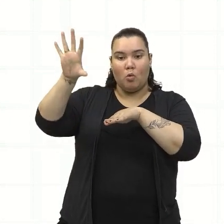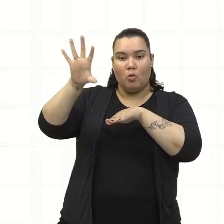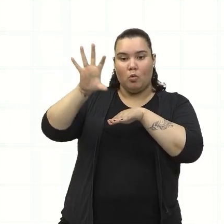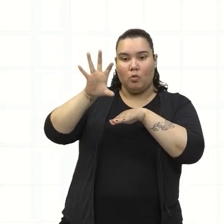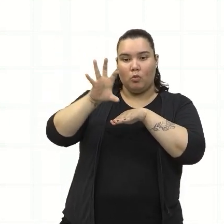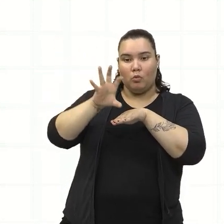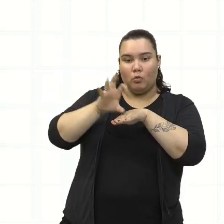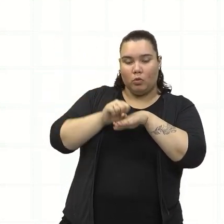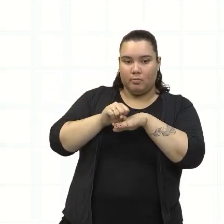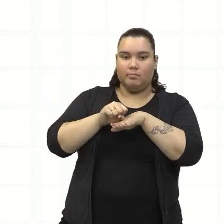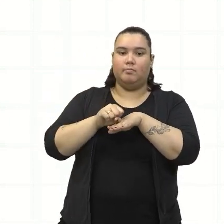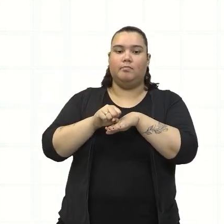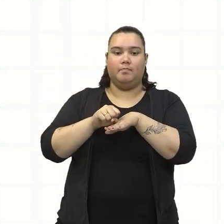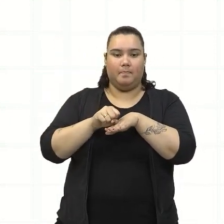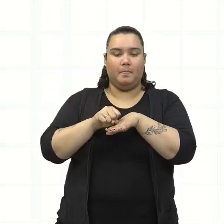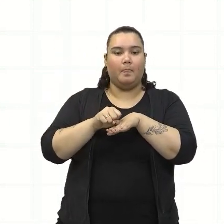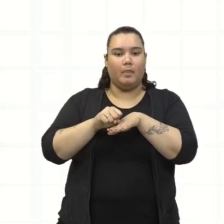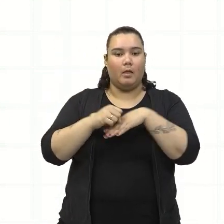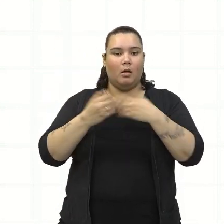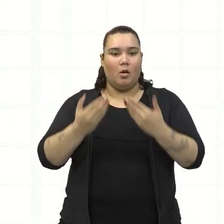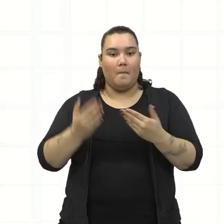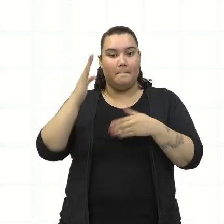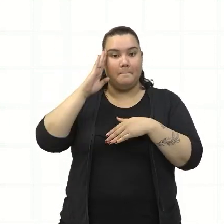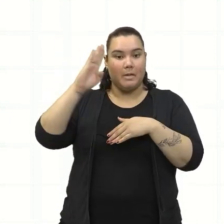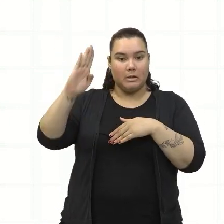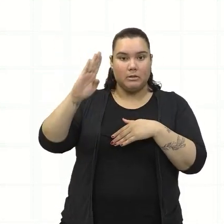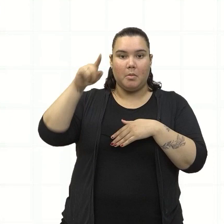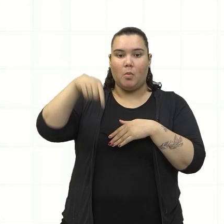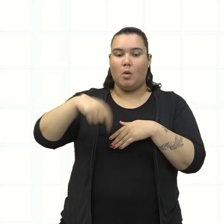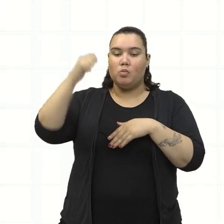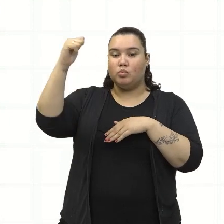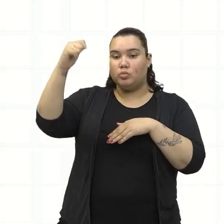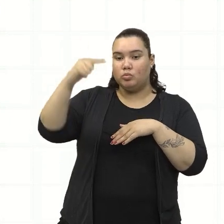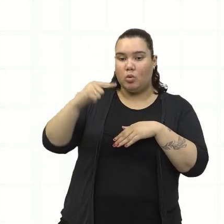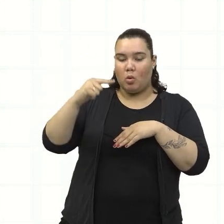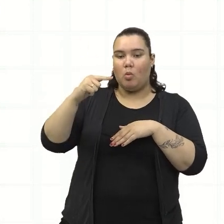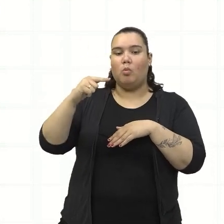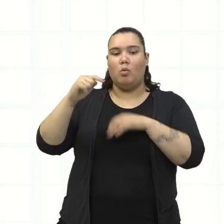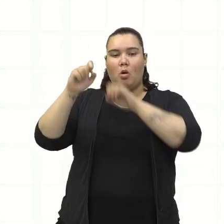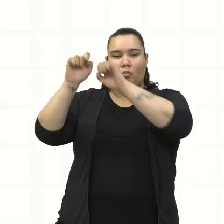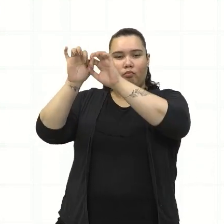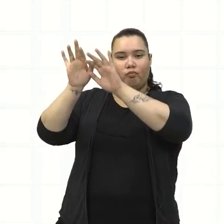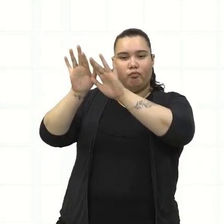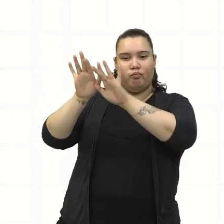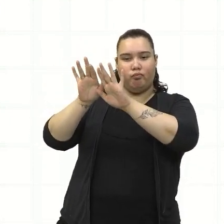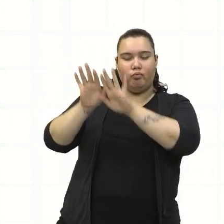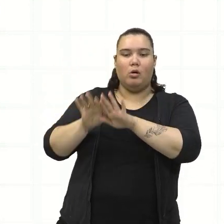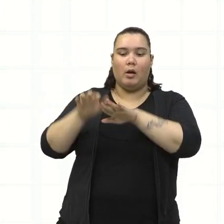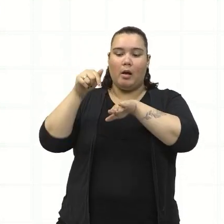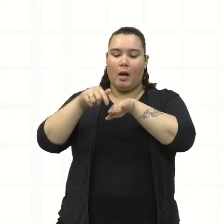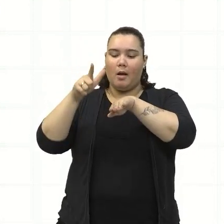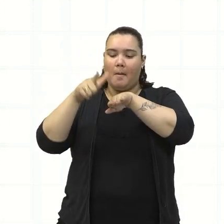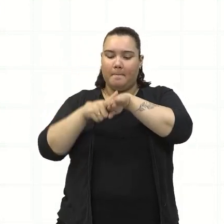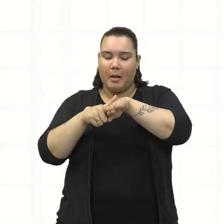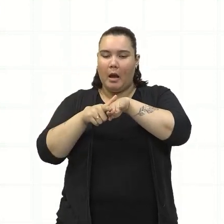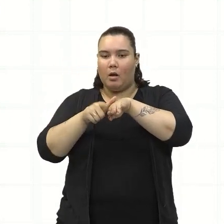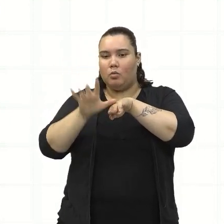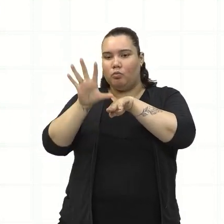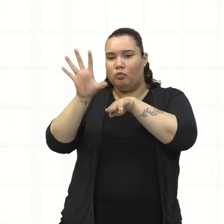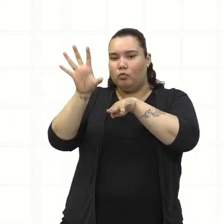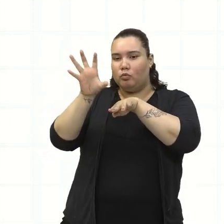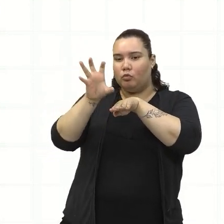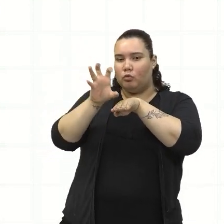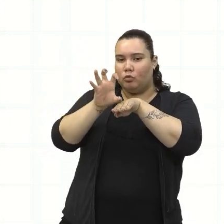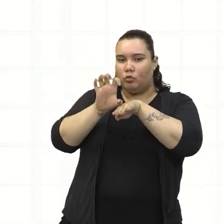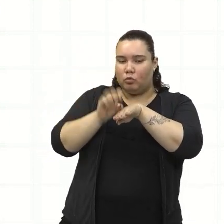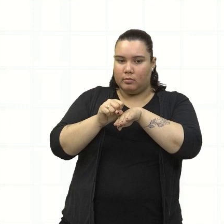fonte principal de energia, que é o Sol, né, que vai ser justamente ali a fonte da energia solar. Nós temos aí os